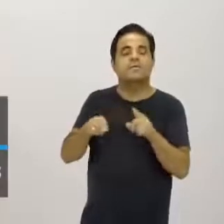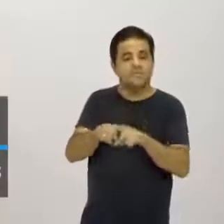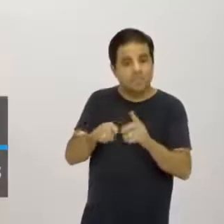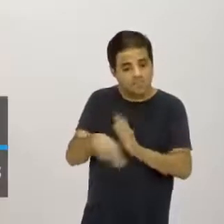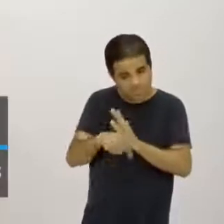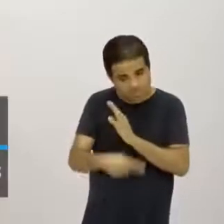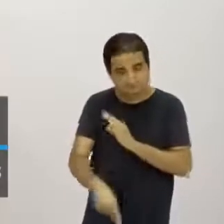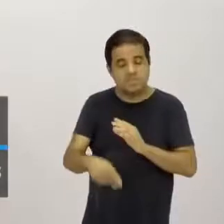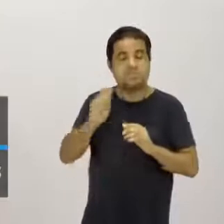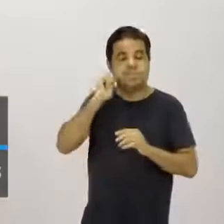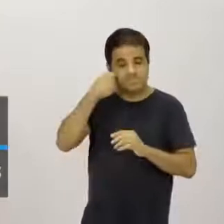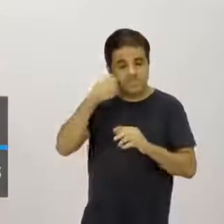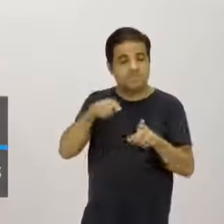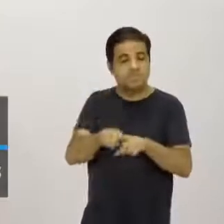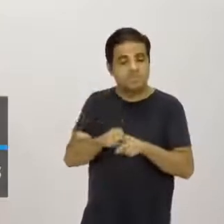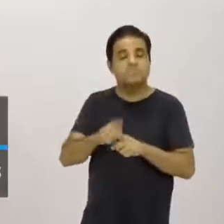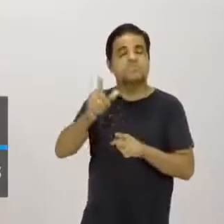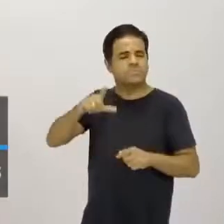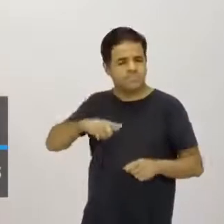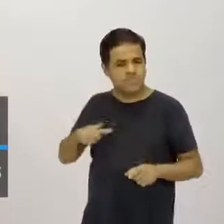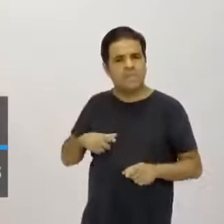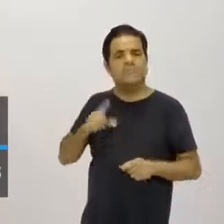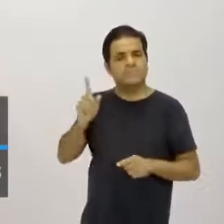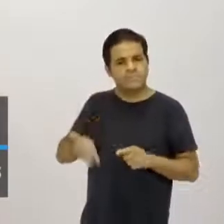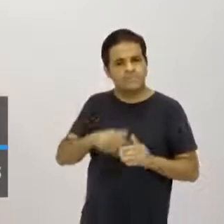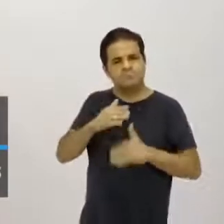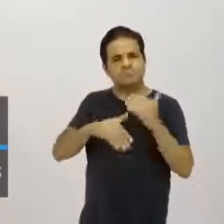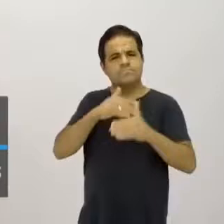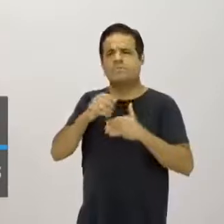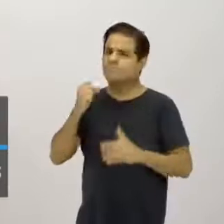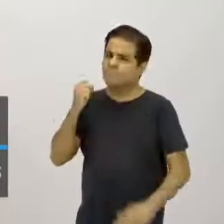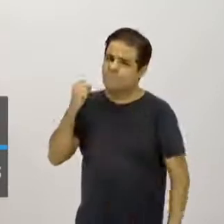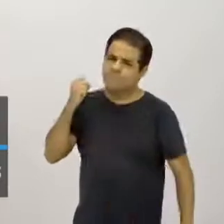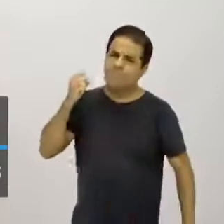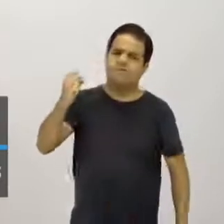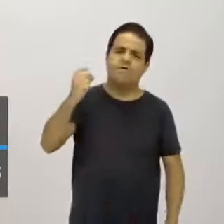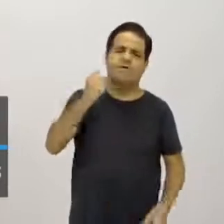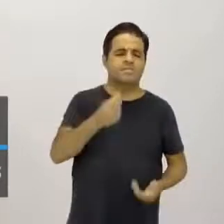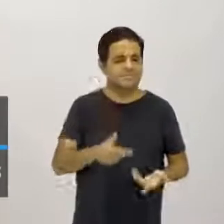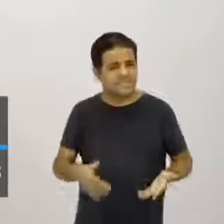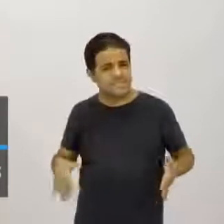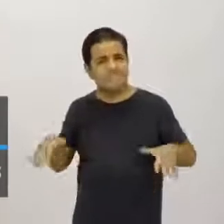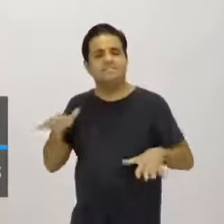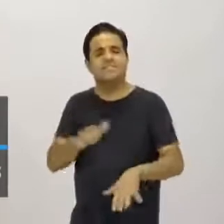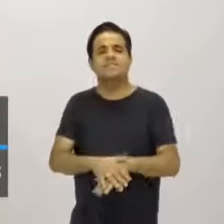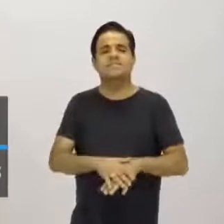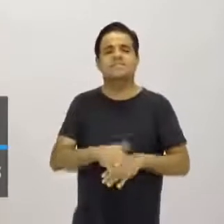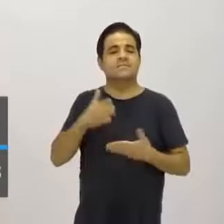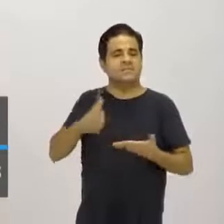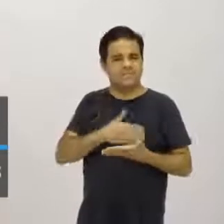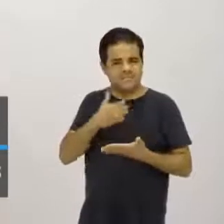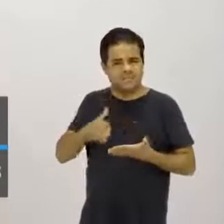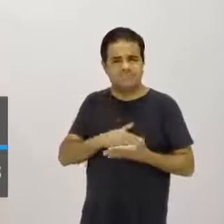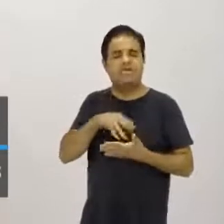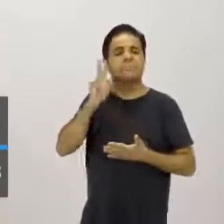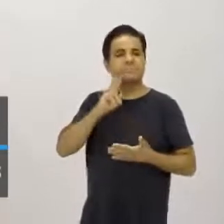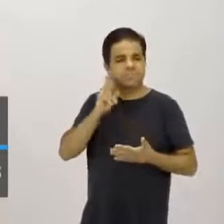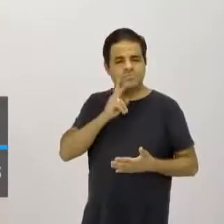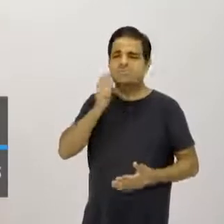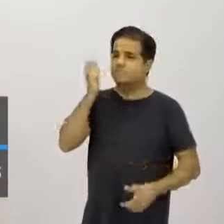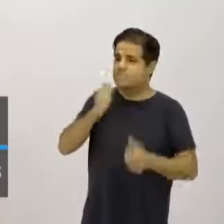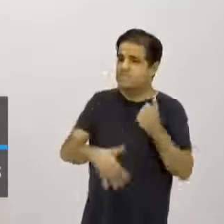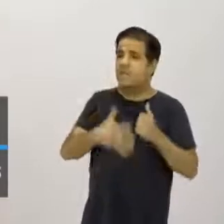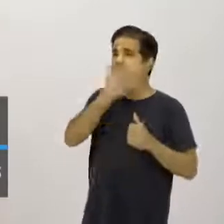negras. Então, houve ali um processo muito forte de integração que, inclusive, as páginas dos livros de história meio